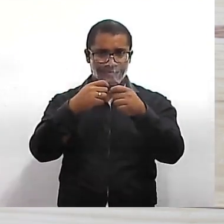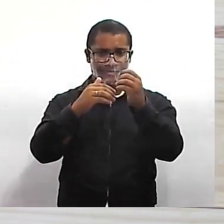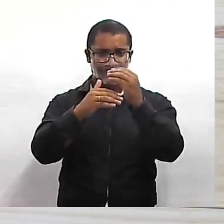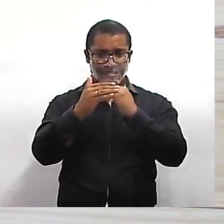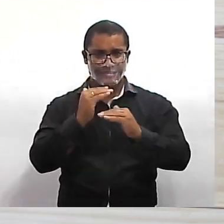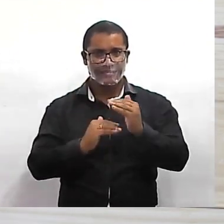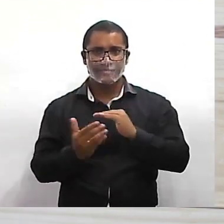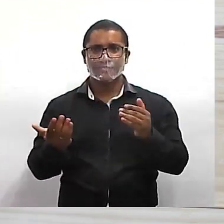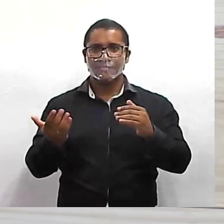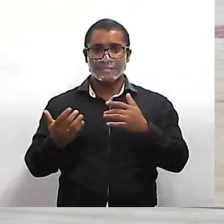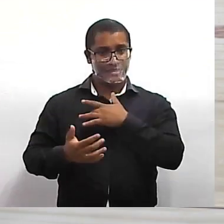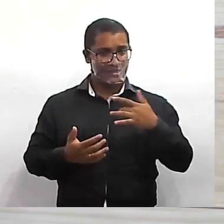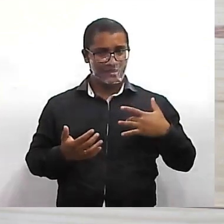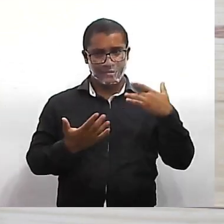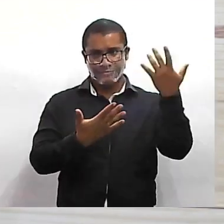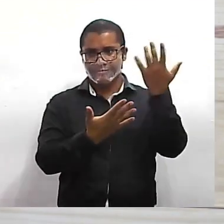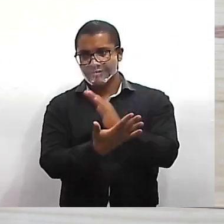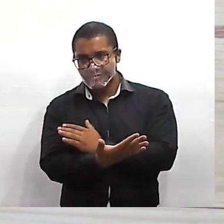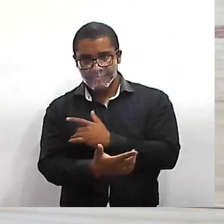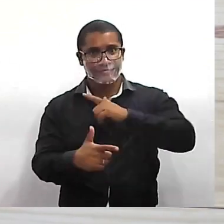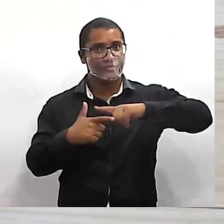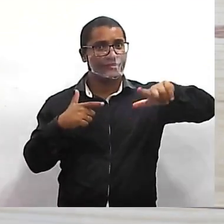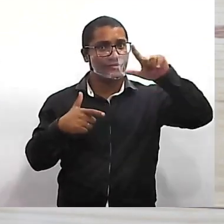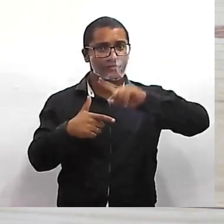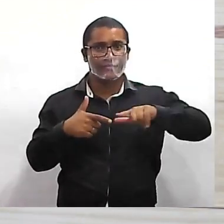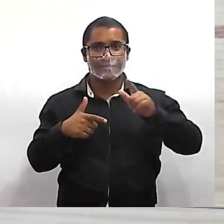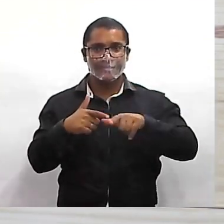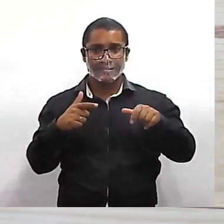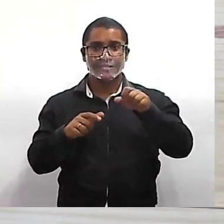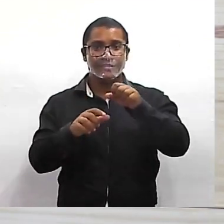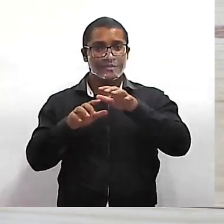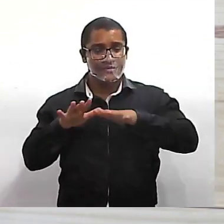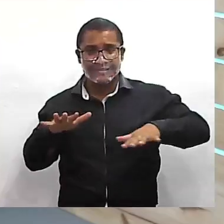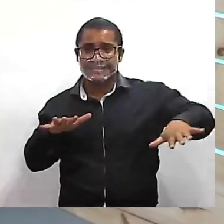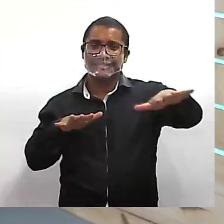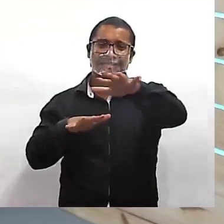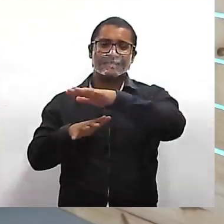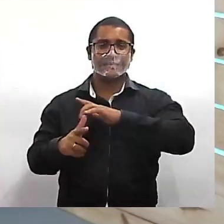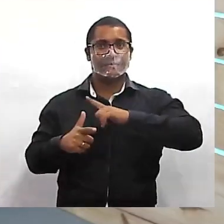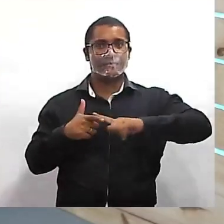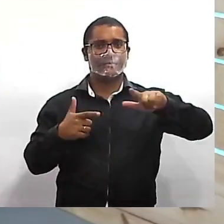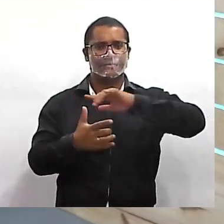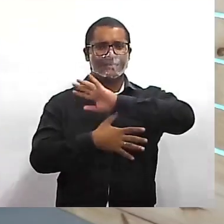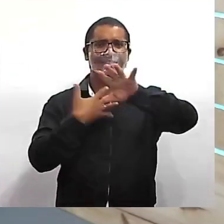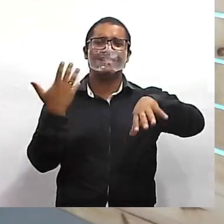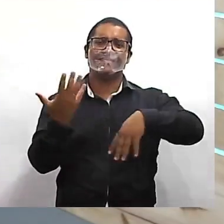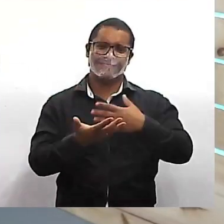está caótica, enfim, a sociedade está aquele buruçu, né, André? Exatamente.